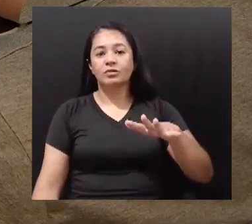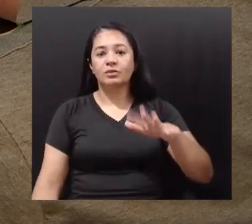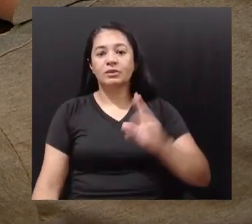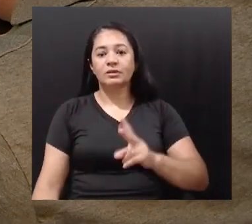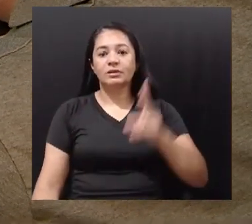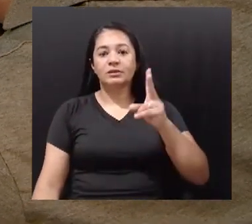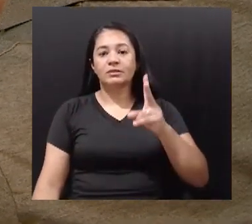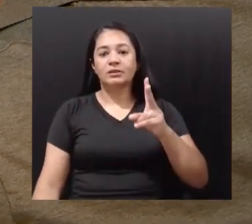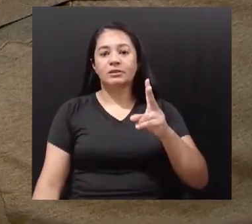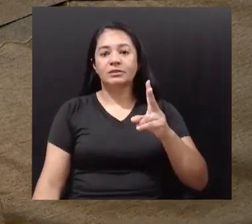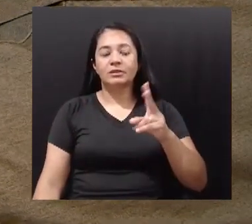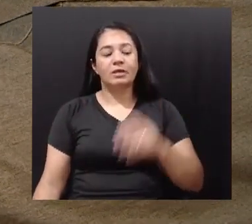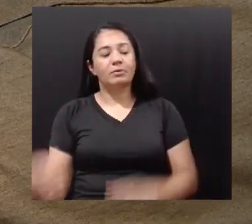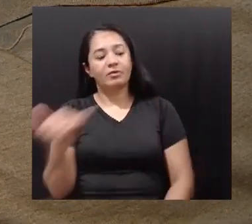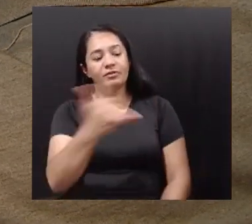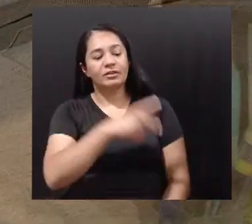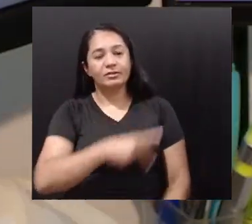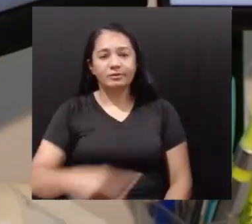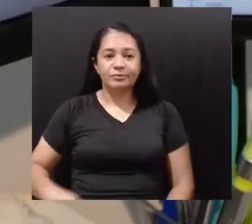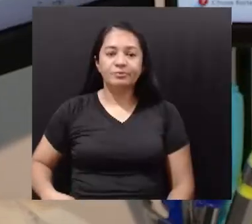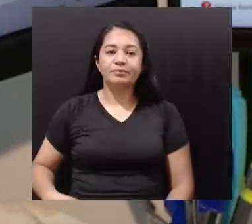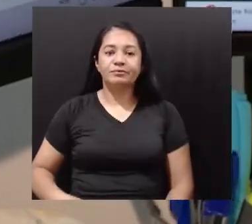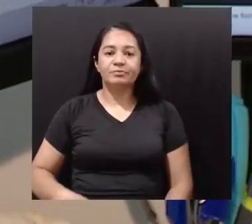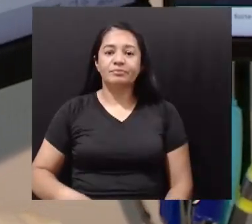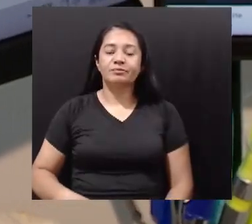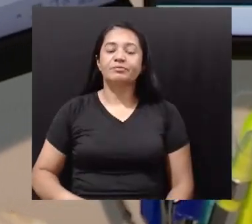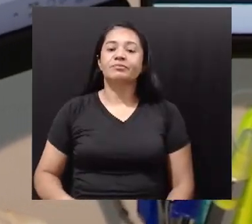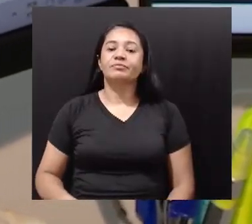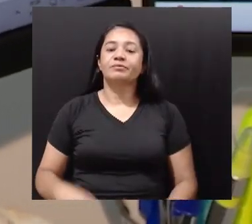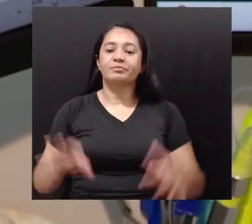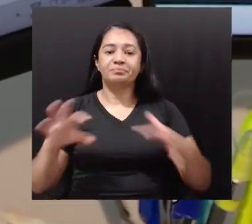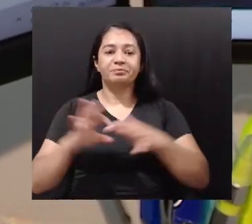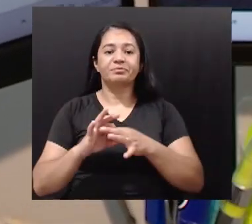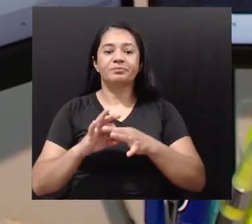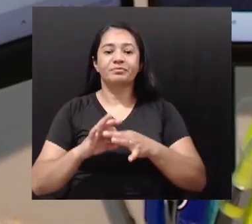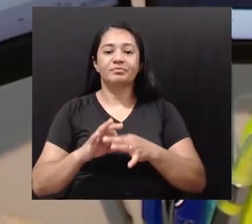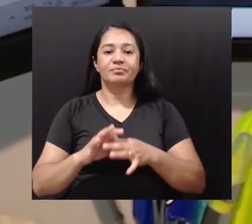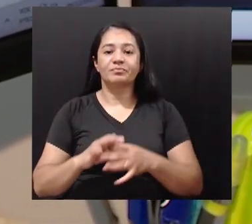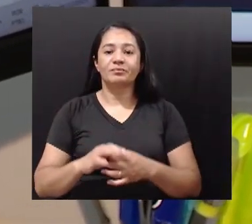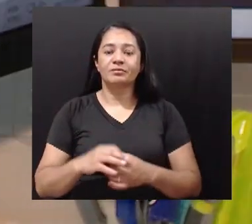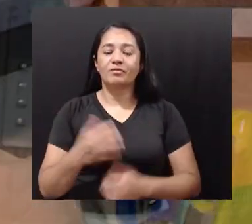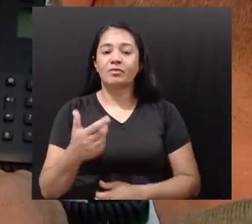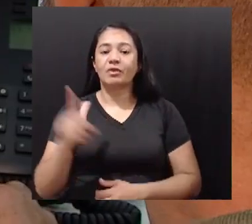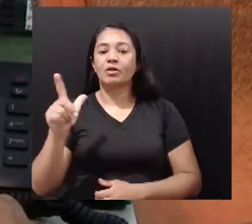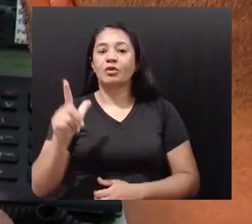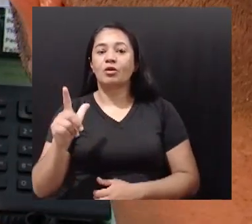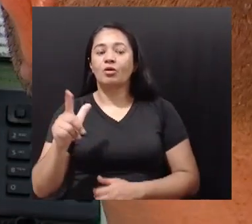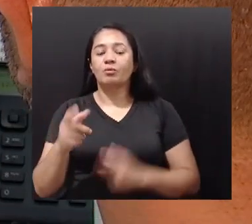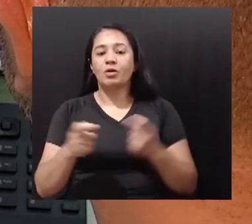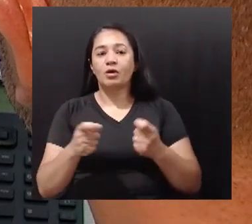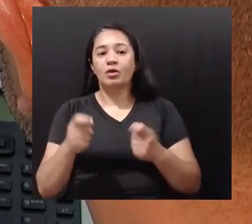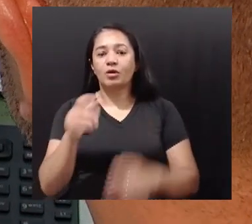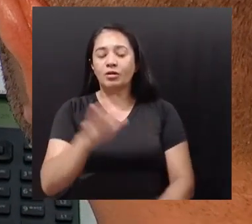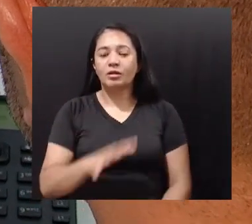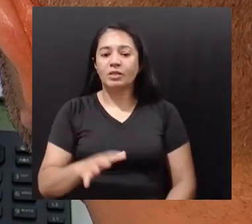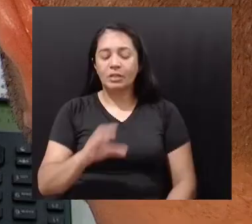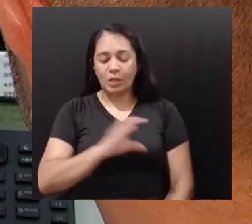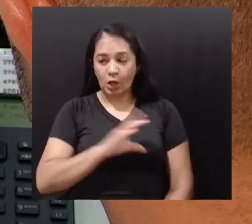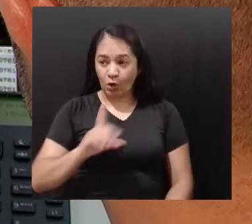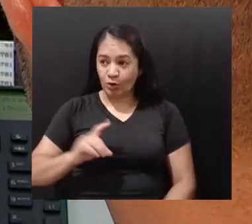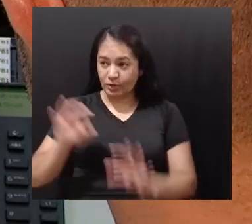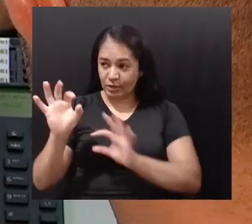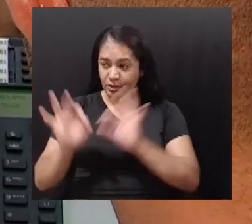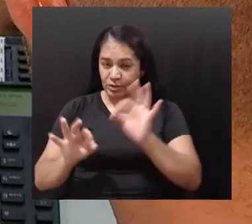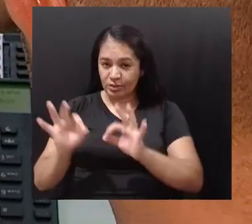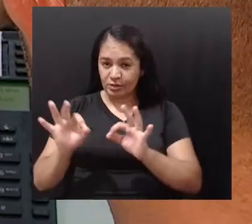presidência, né? A Controladoria Geral é um órgão que está diretamente ligado à presidência. E o Bruno, e uma outra atribuição da Controladoria é coordenar a preparação e o